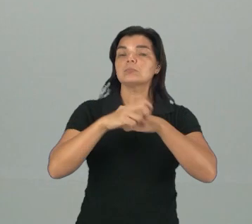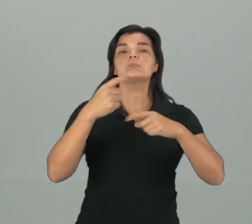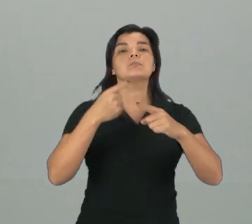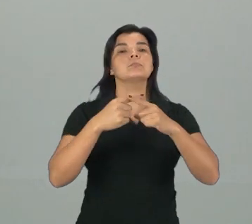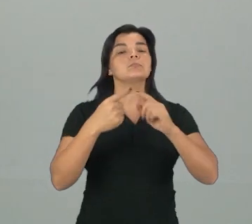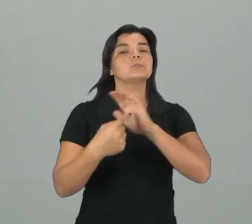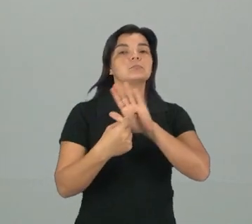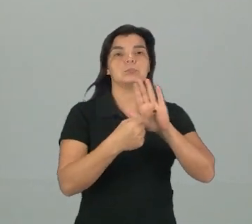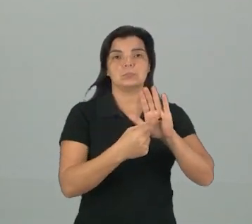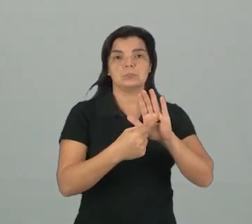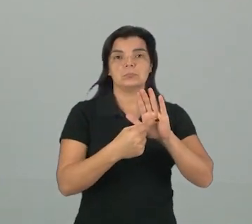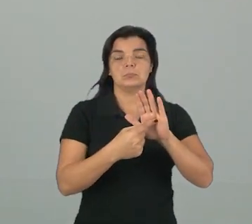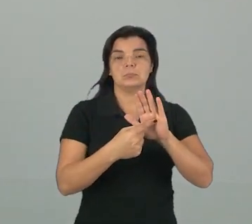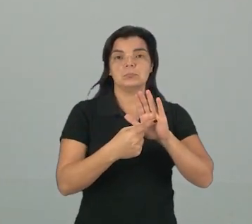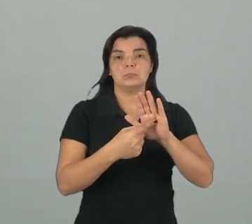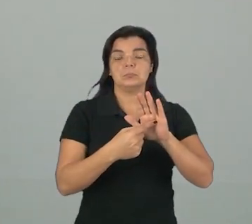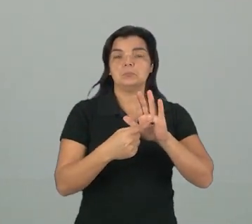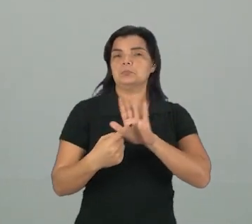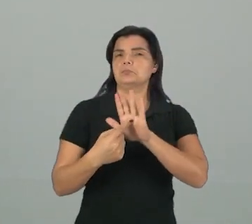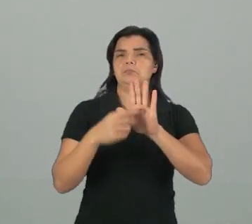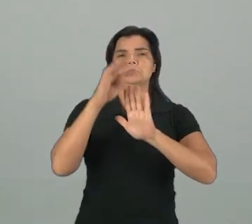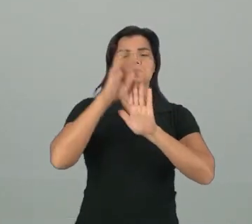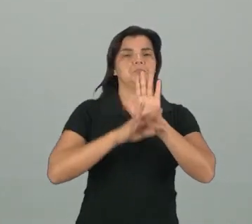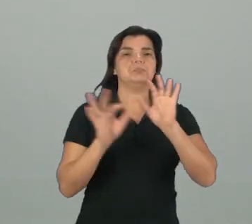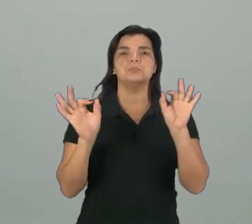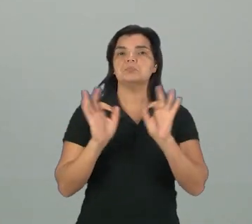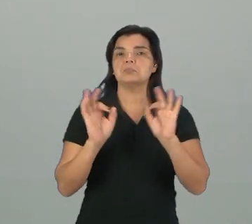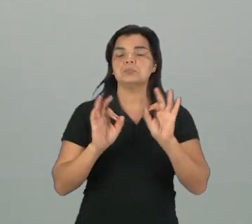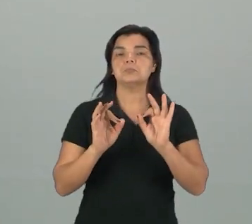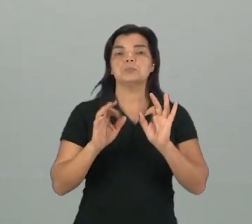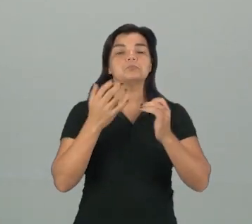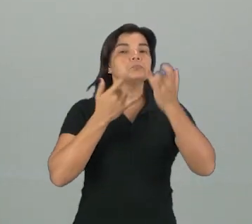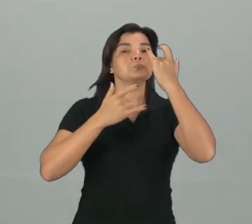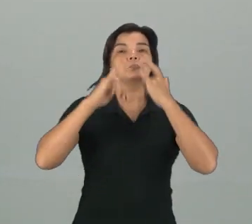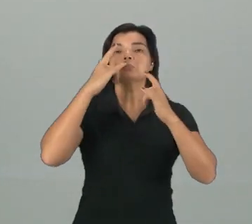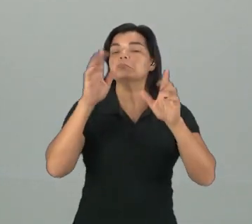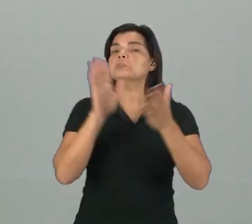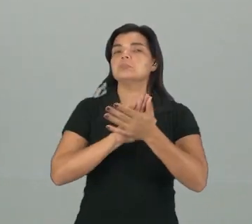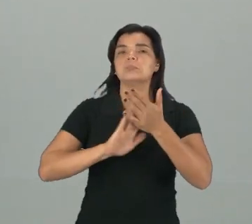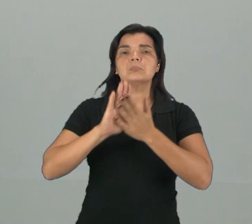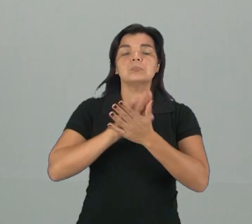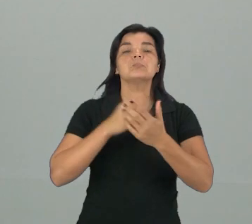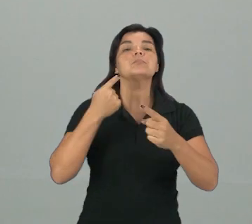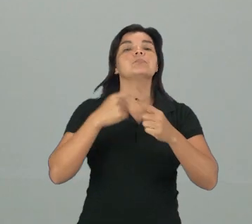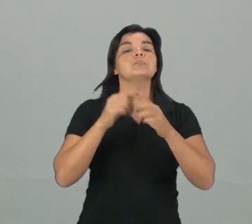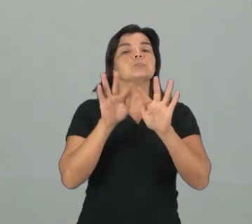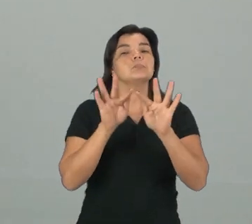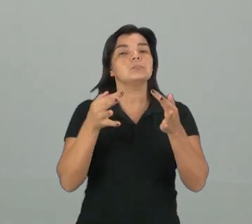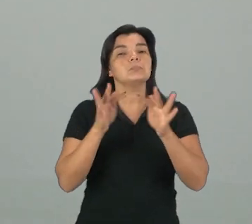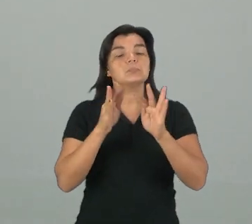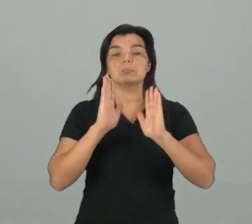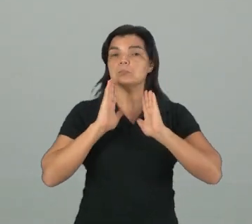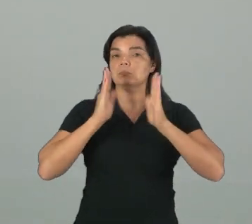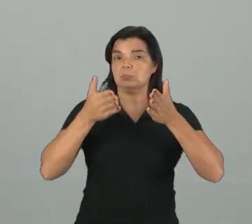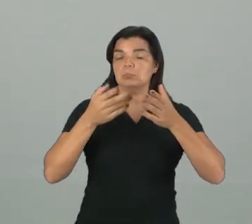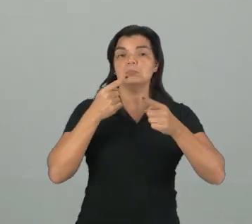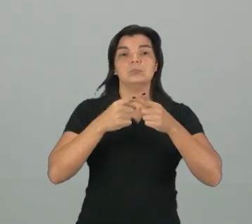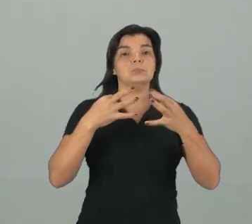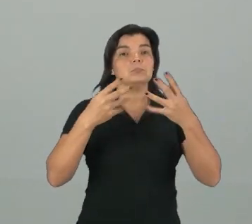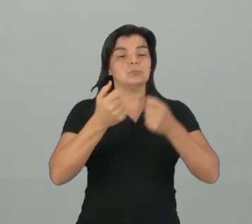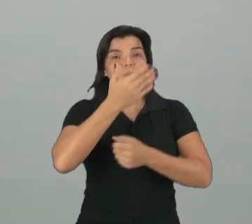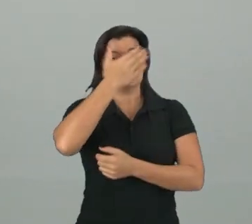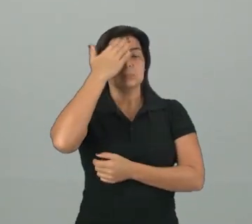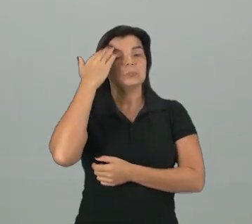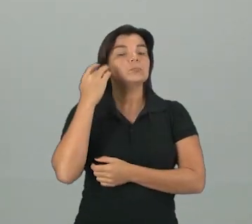elas aparecem ali sem grandes textos, sem muitas luzes? Por que elas são sucintas e diretas? Todo